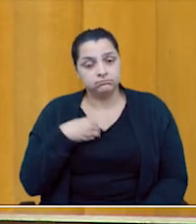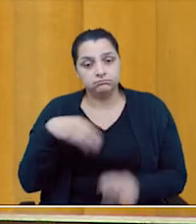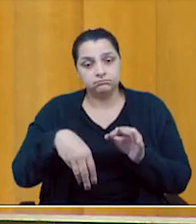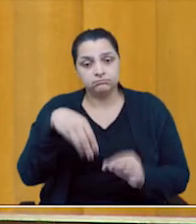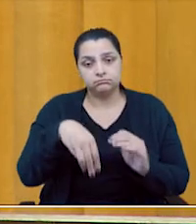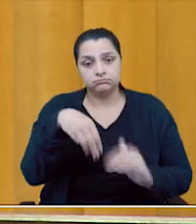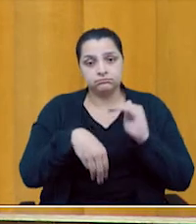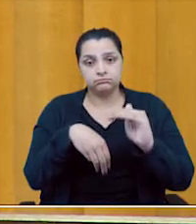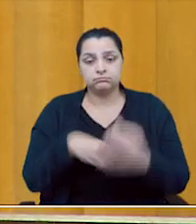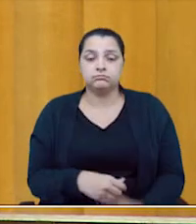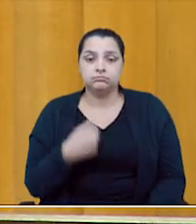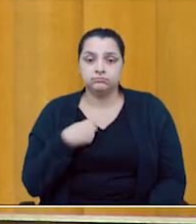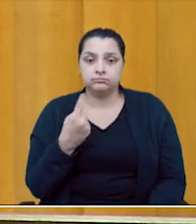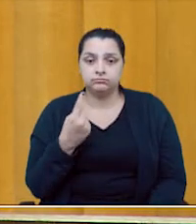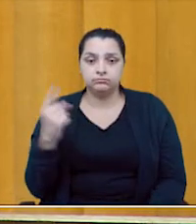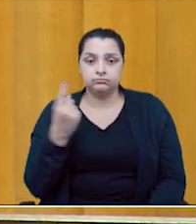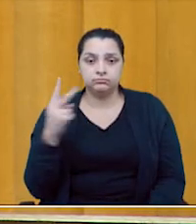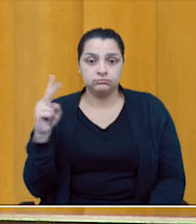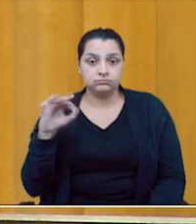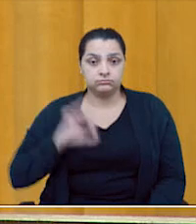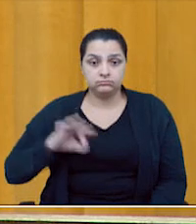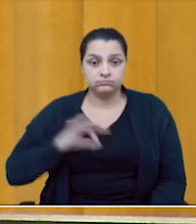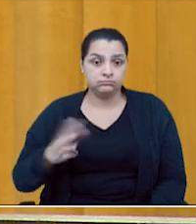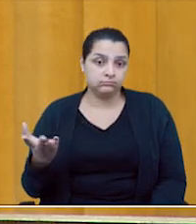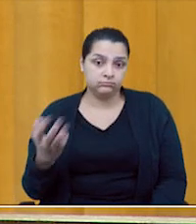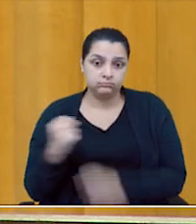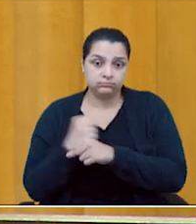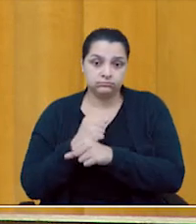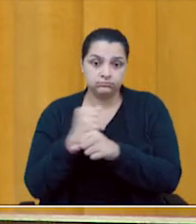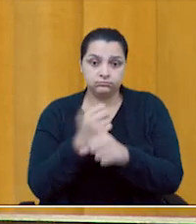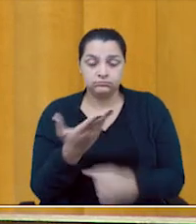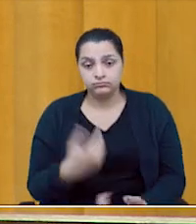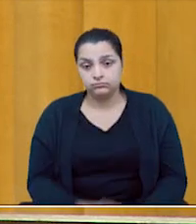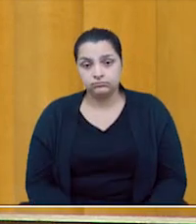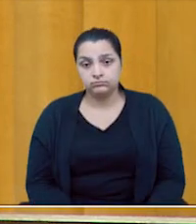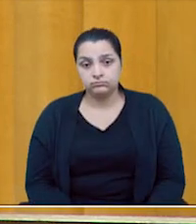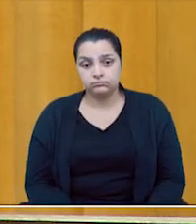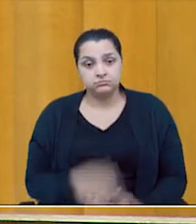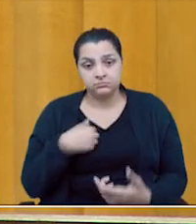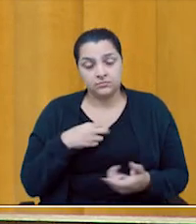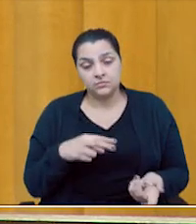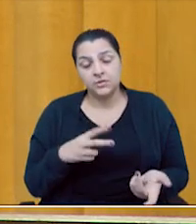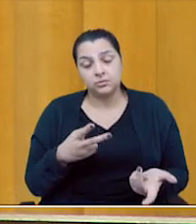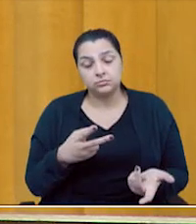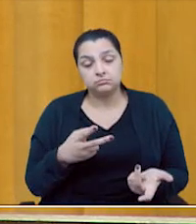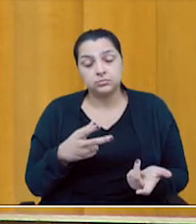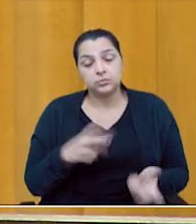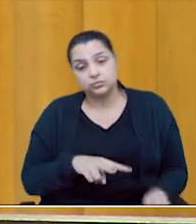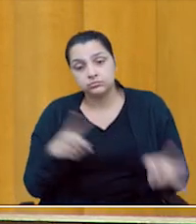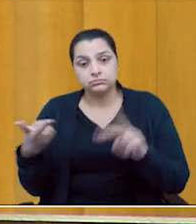o último ou penúltimo salário da vara muitos anos. Isso não me impediu de ir para a magistratura. Para muitos isso não